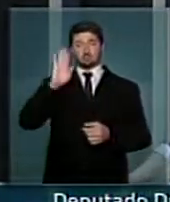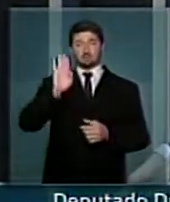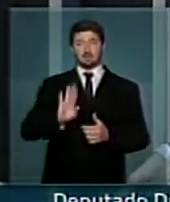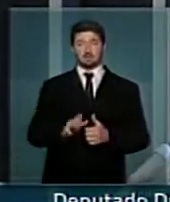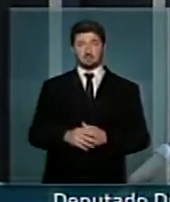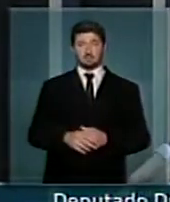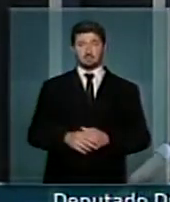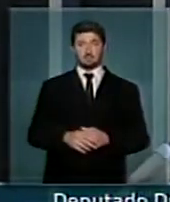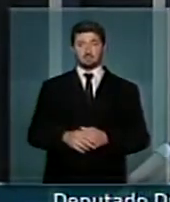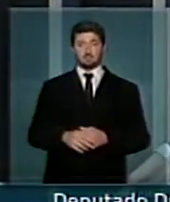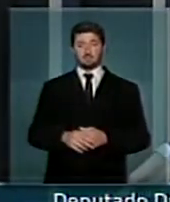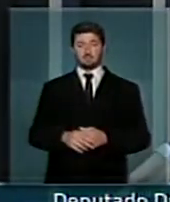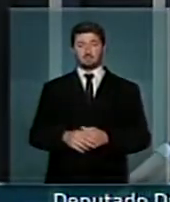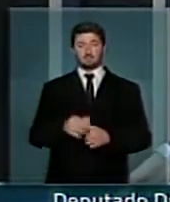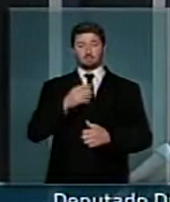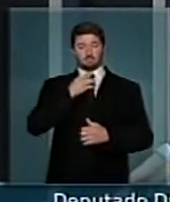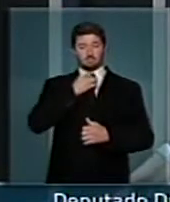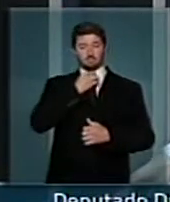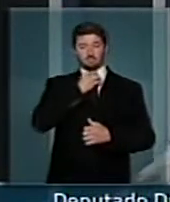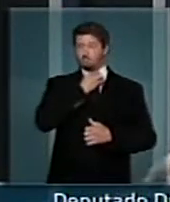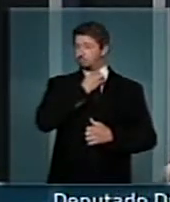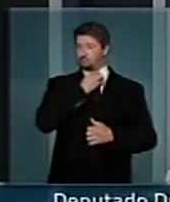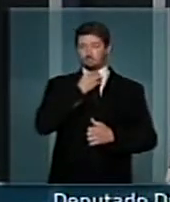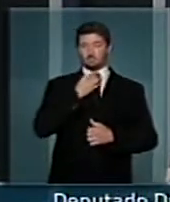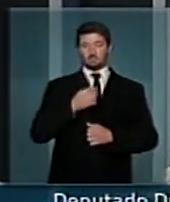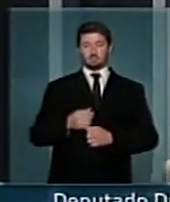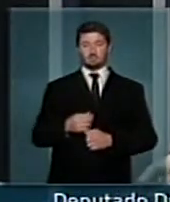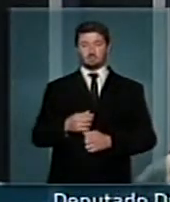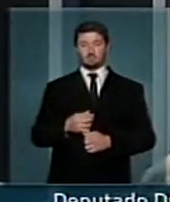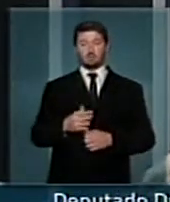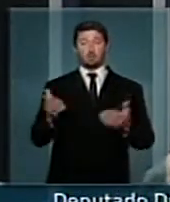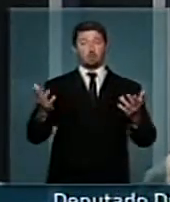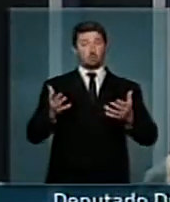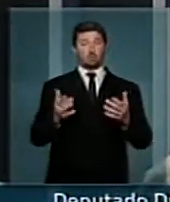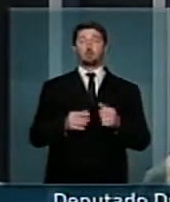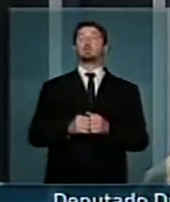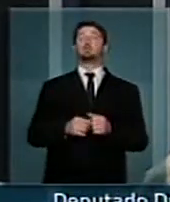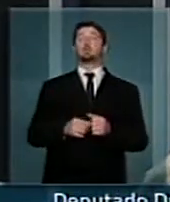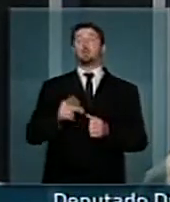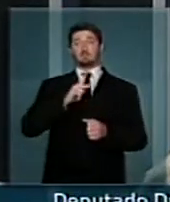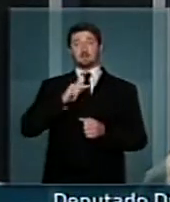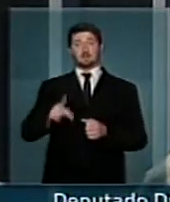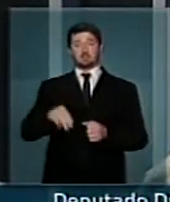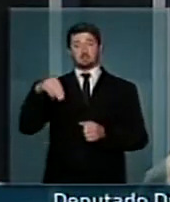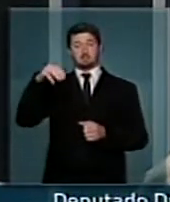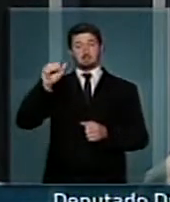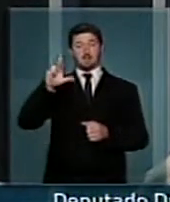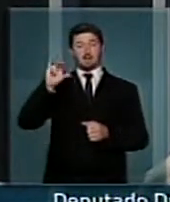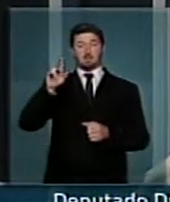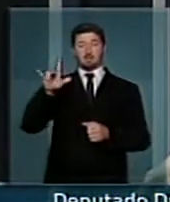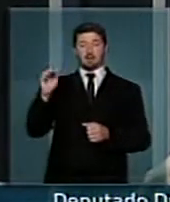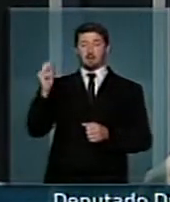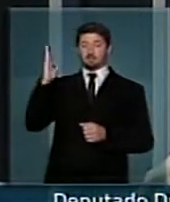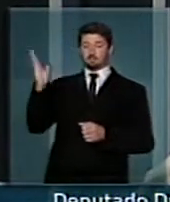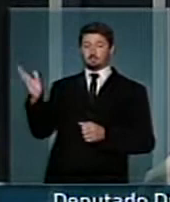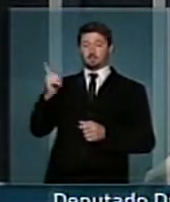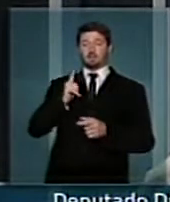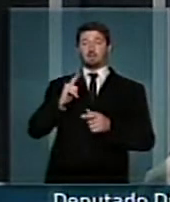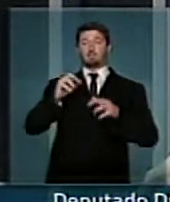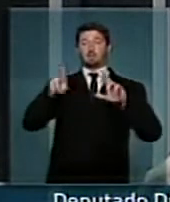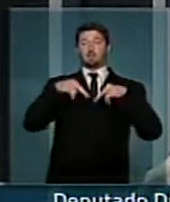brasileira. Hoje, inclusive, por iniciativa do presidente Marco Maia, houve uma reunião dos